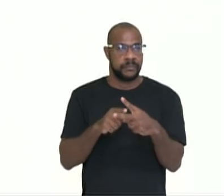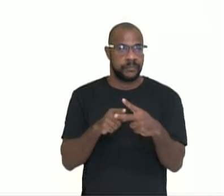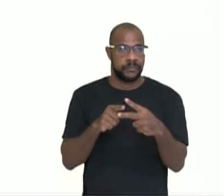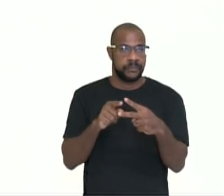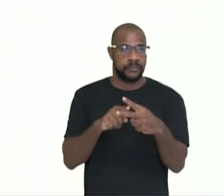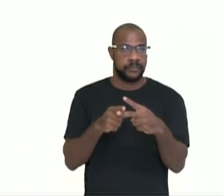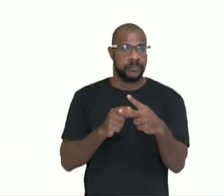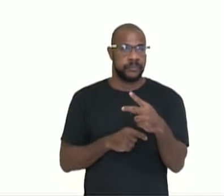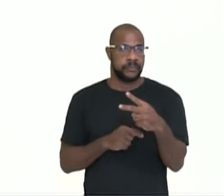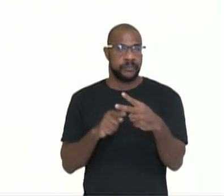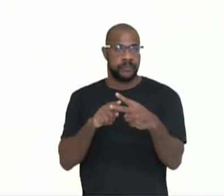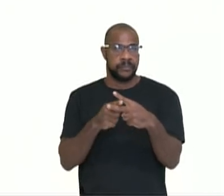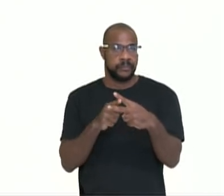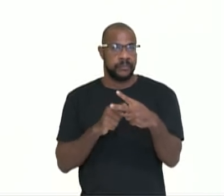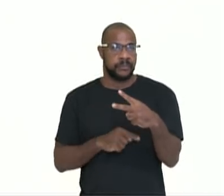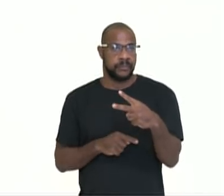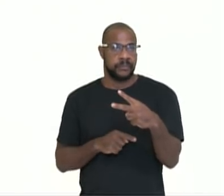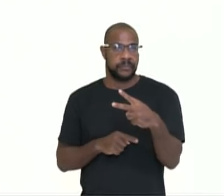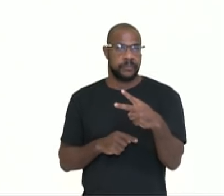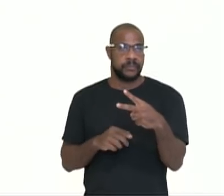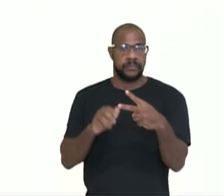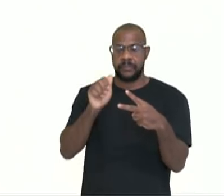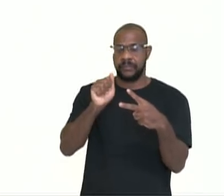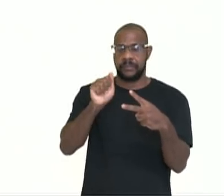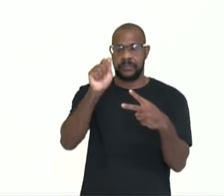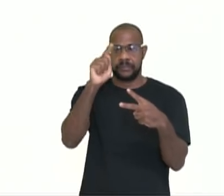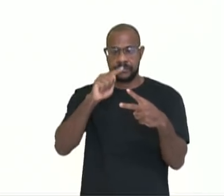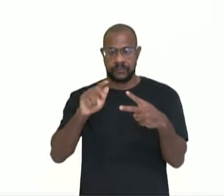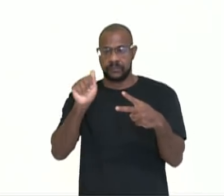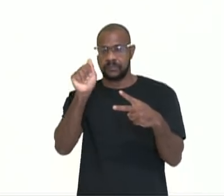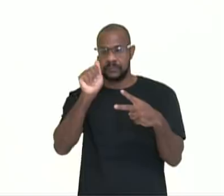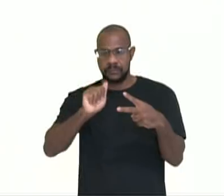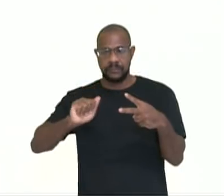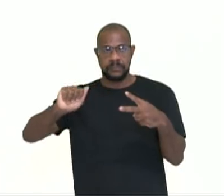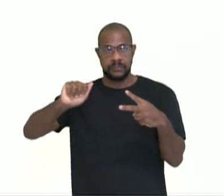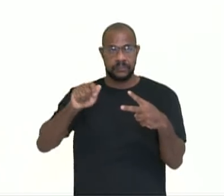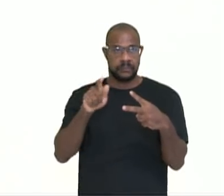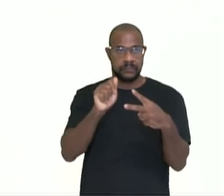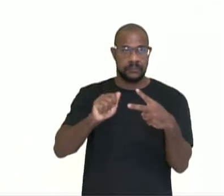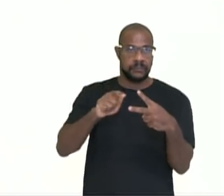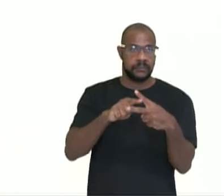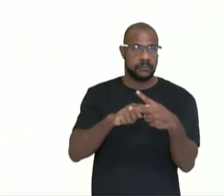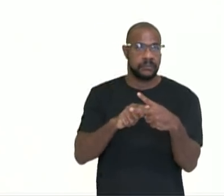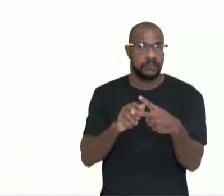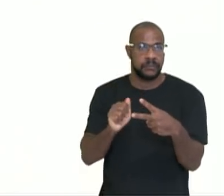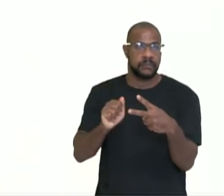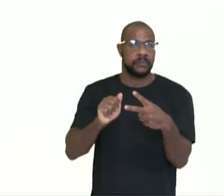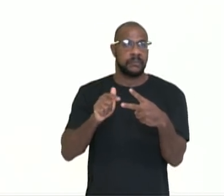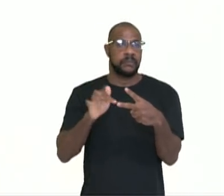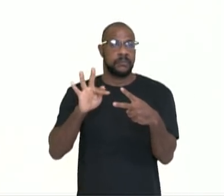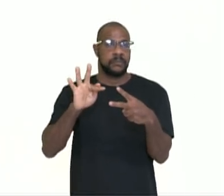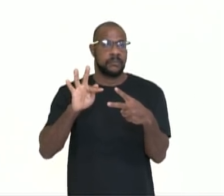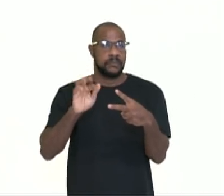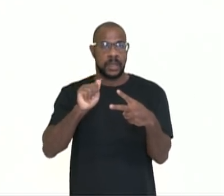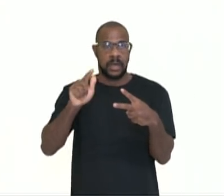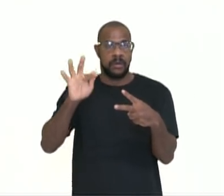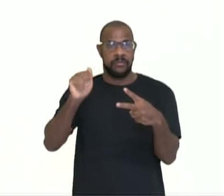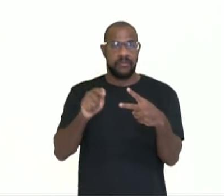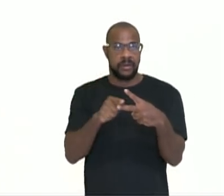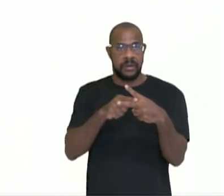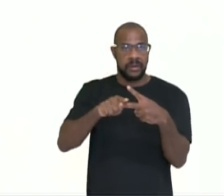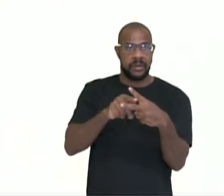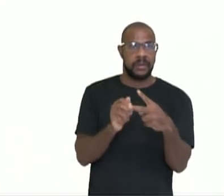é definido pela origem da circunferência trigonométrica. E como que eu obtenho esse